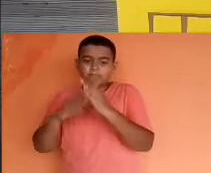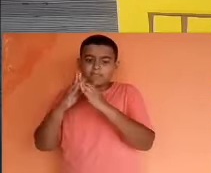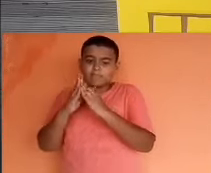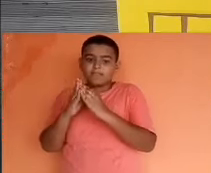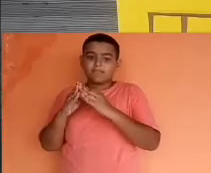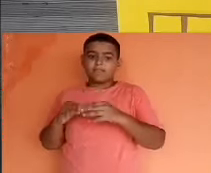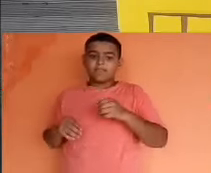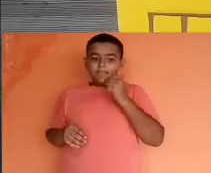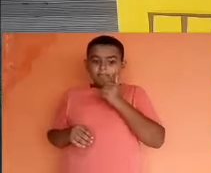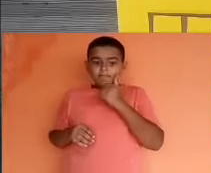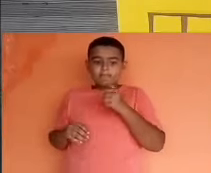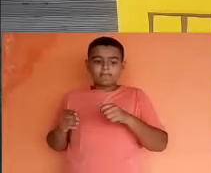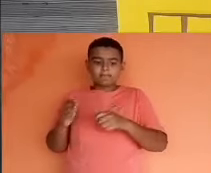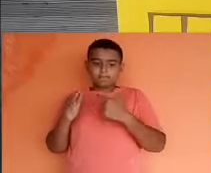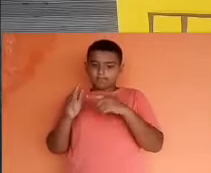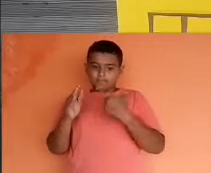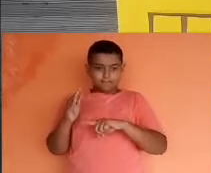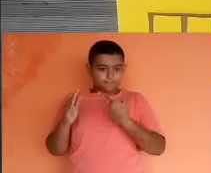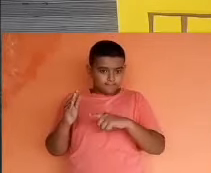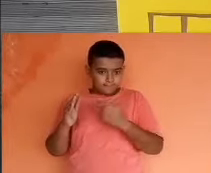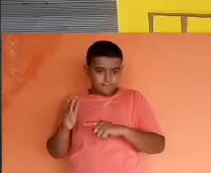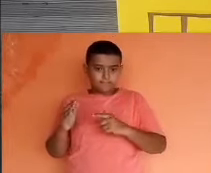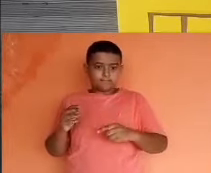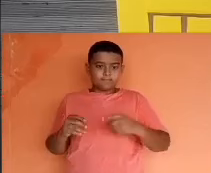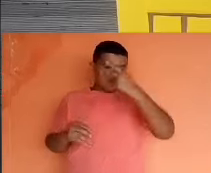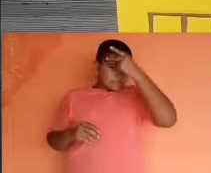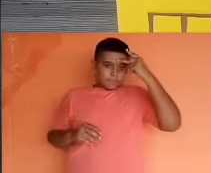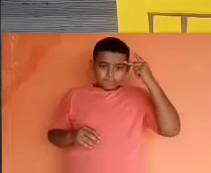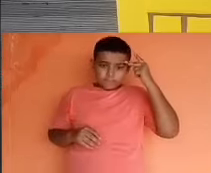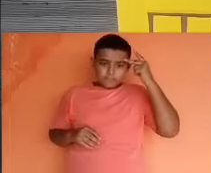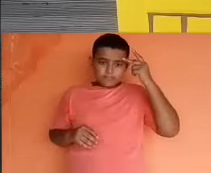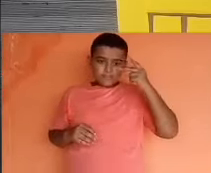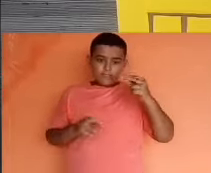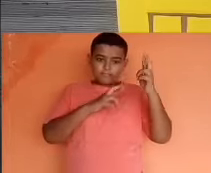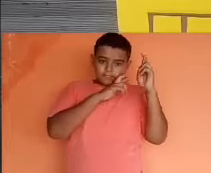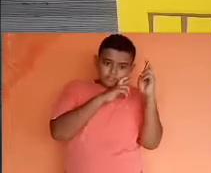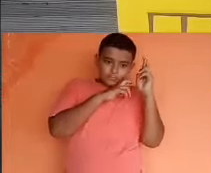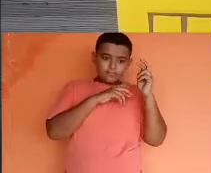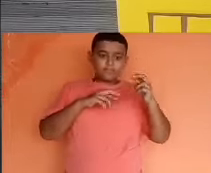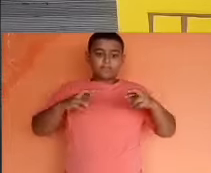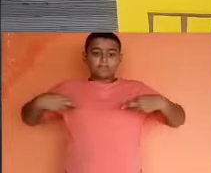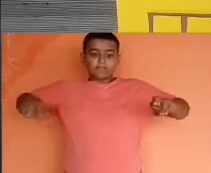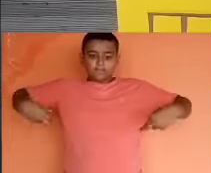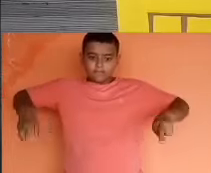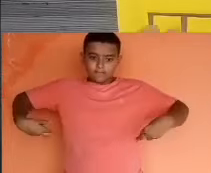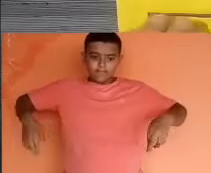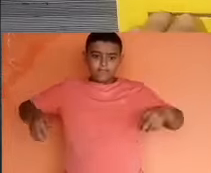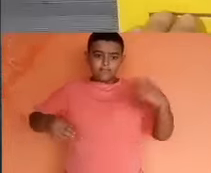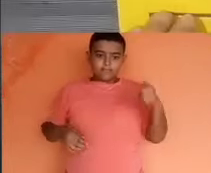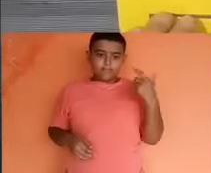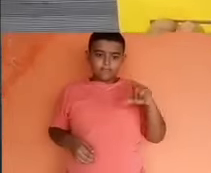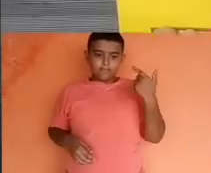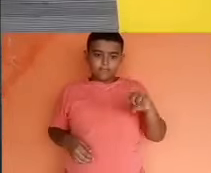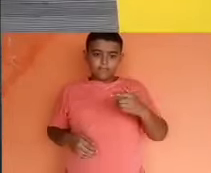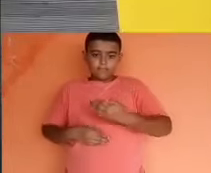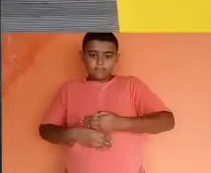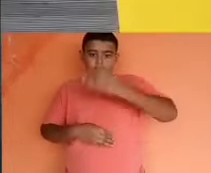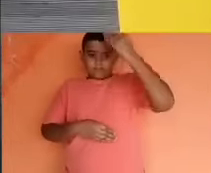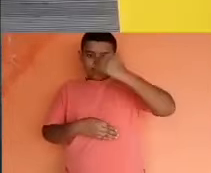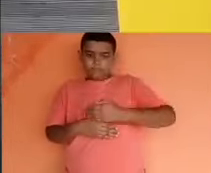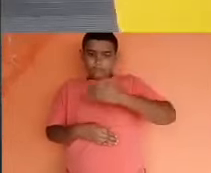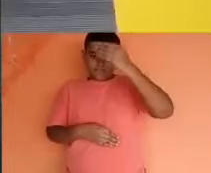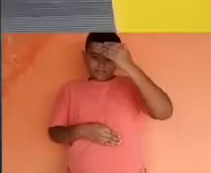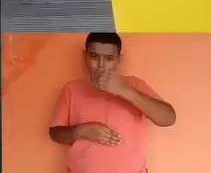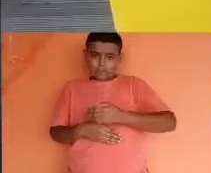não, porque na casa não tinha chão. Ninguém podia dormir